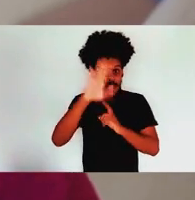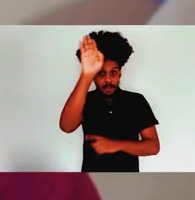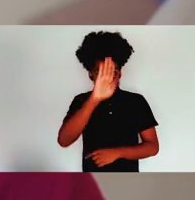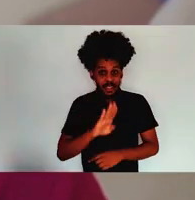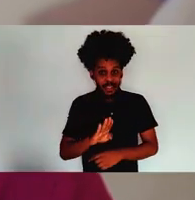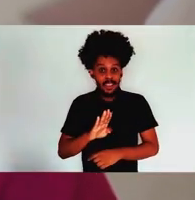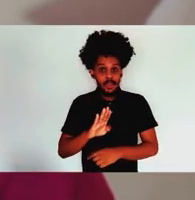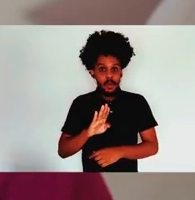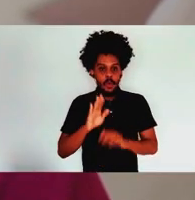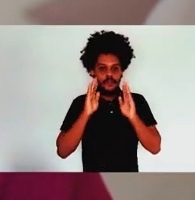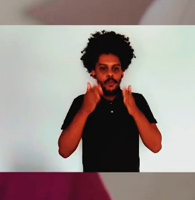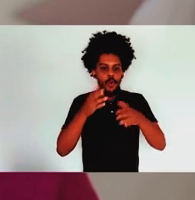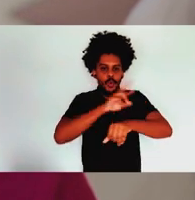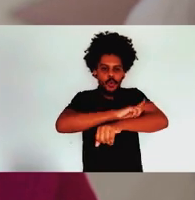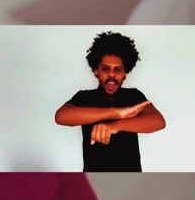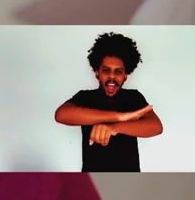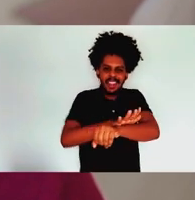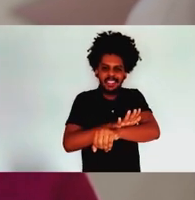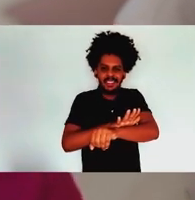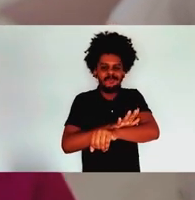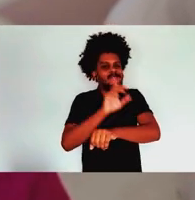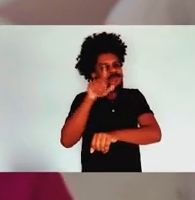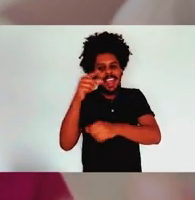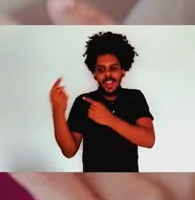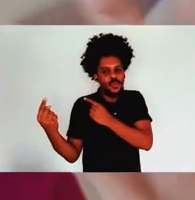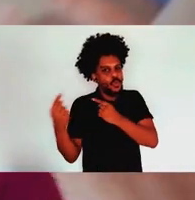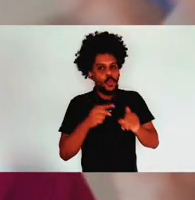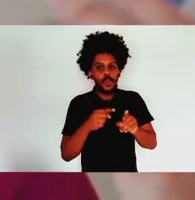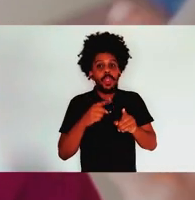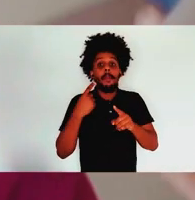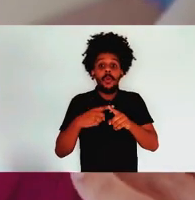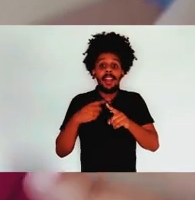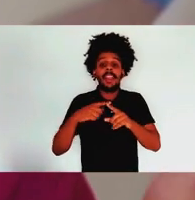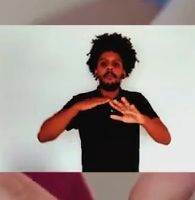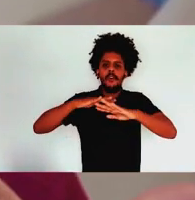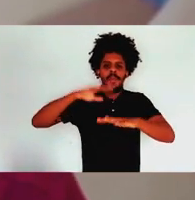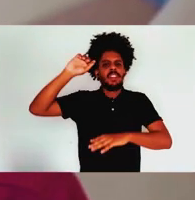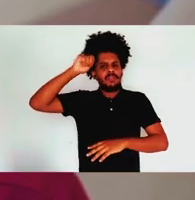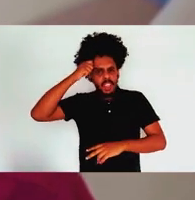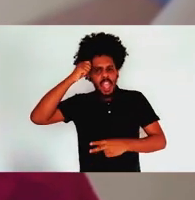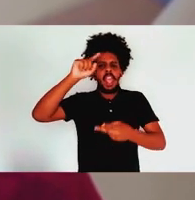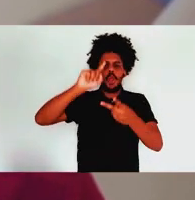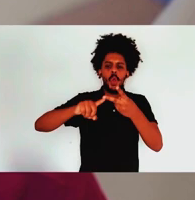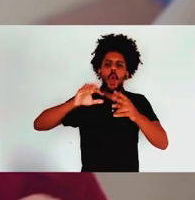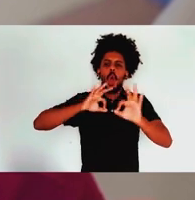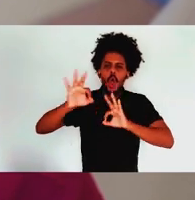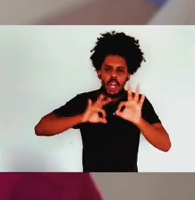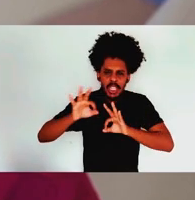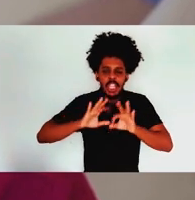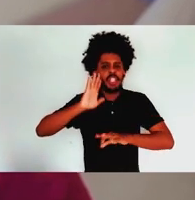o racismo. Ela condensa aí aspectos, temas que já vêm sendo trazidos pelo movimento negro, por